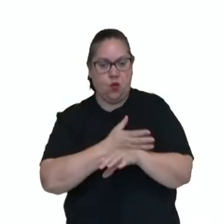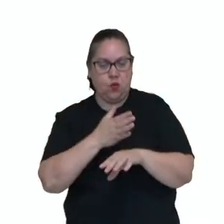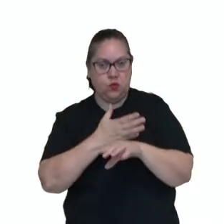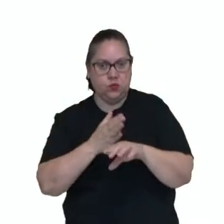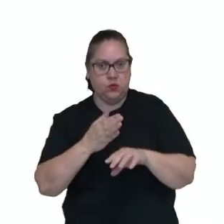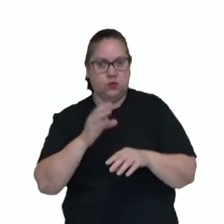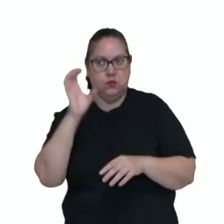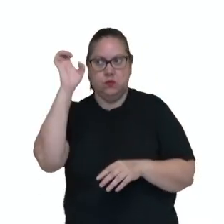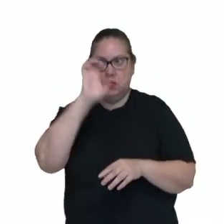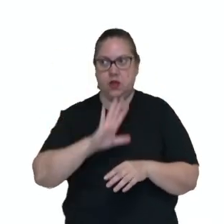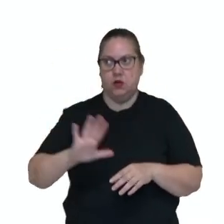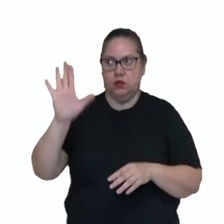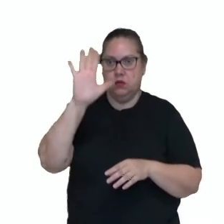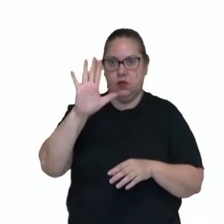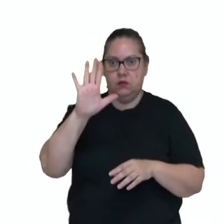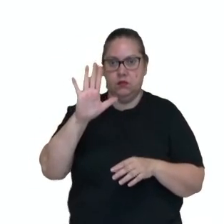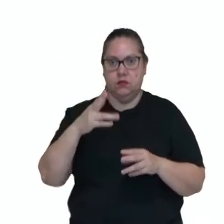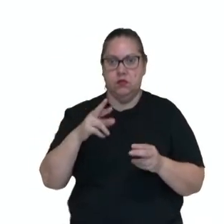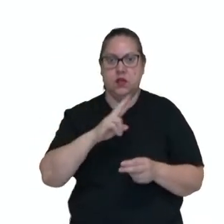religião.